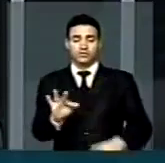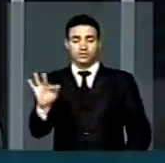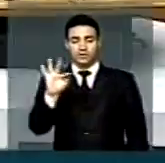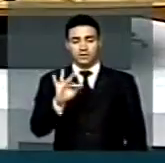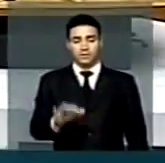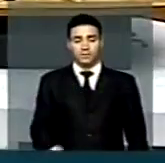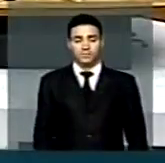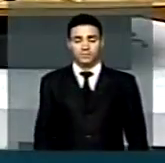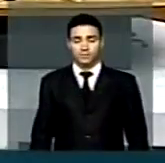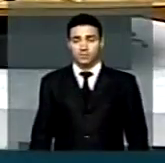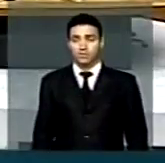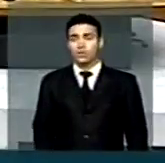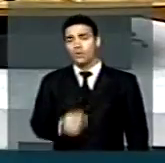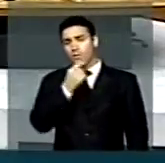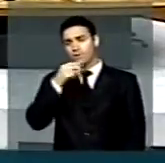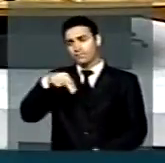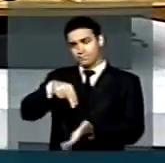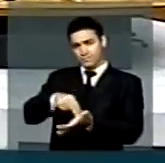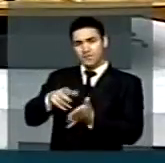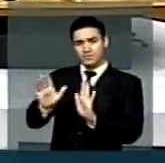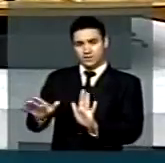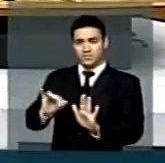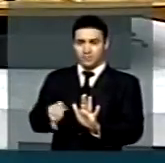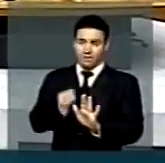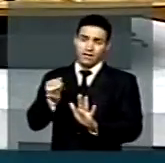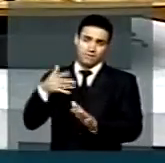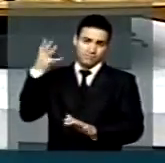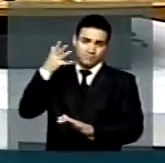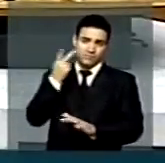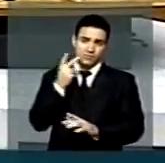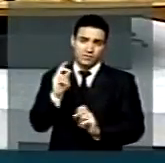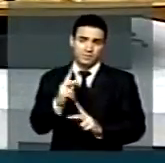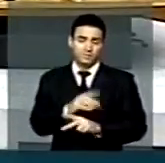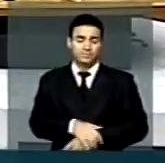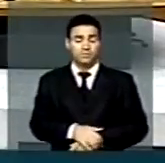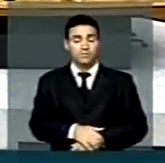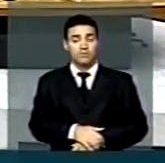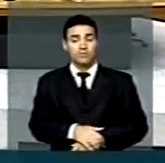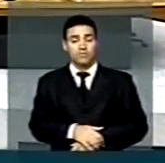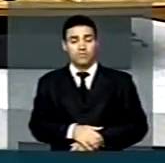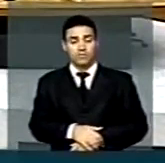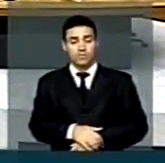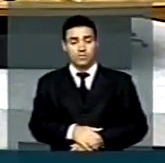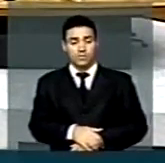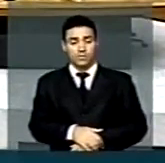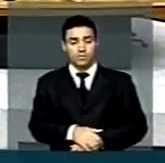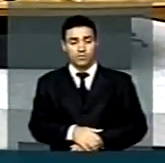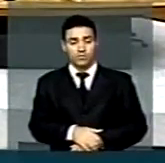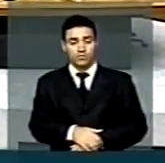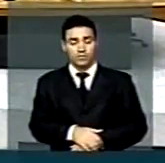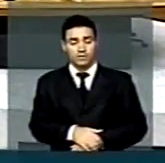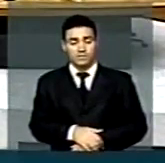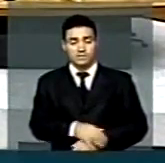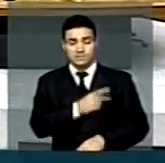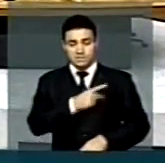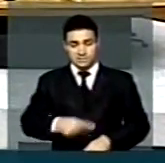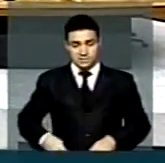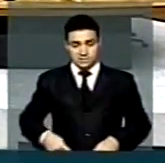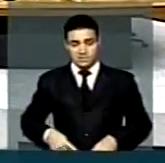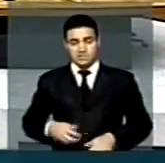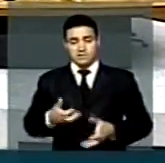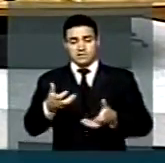pé, Severino, eu vou inverter. Glauber Braga e Severino. Presidente, deputados, deputadas, eu quero